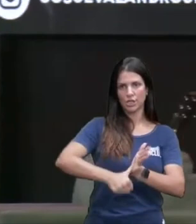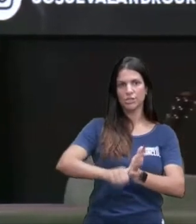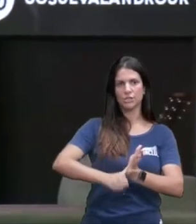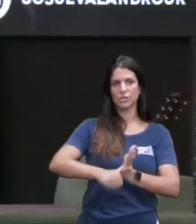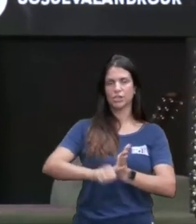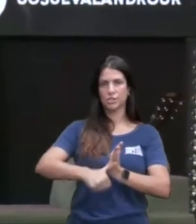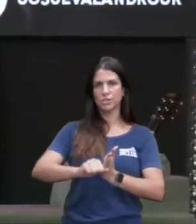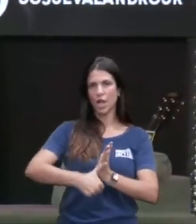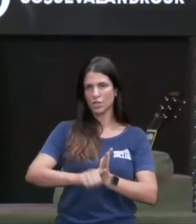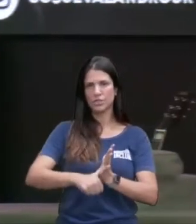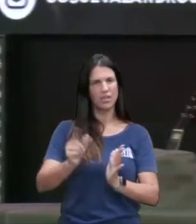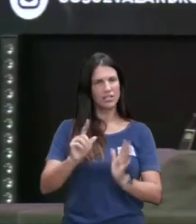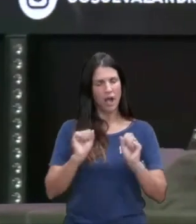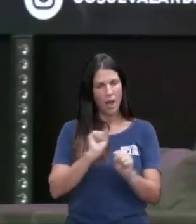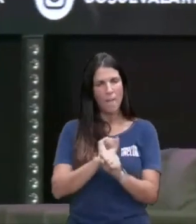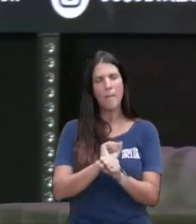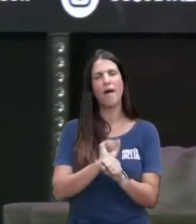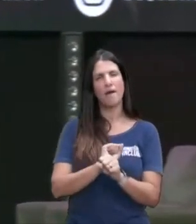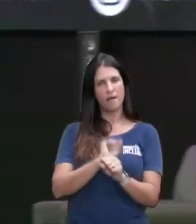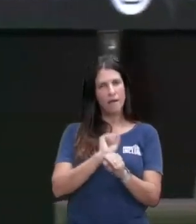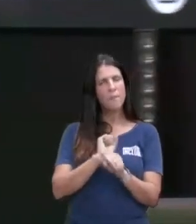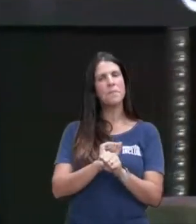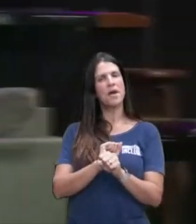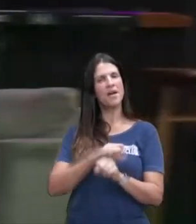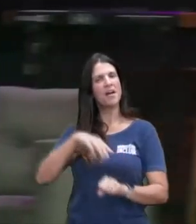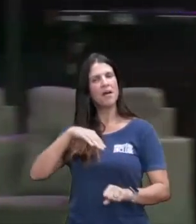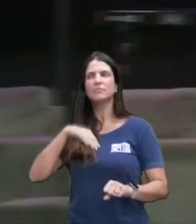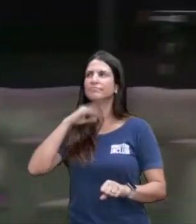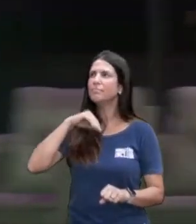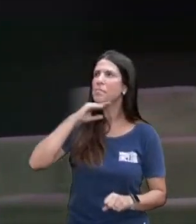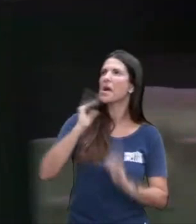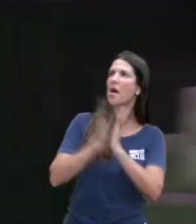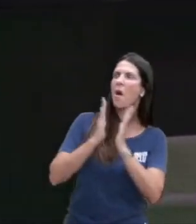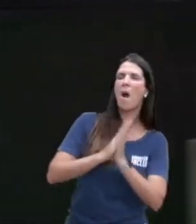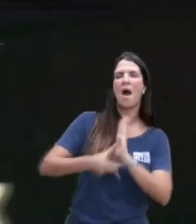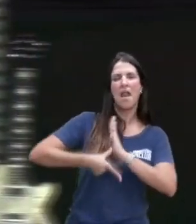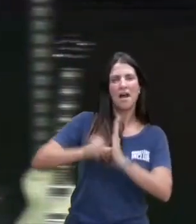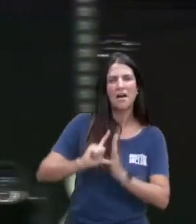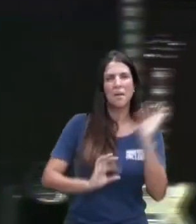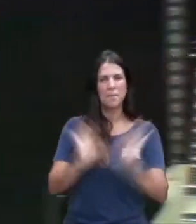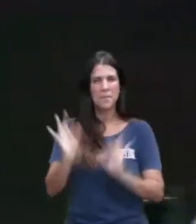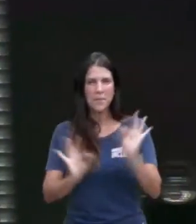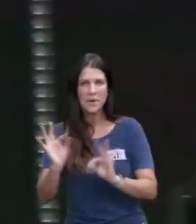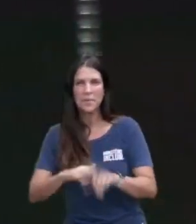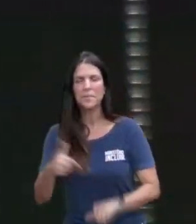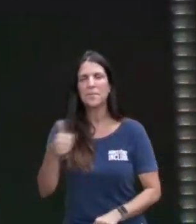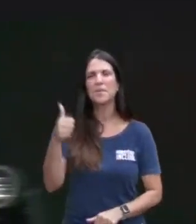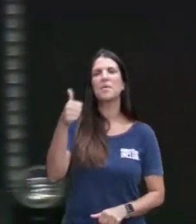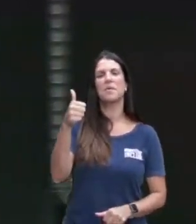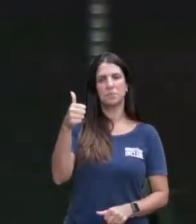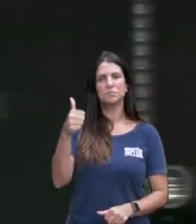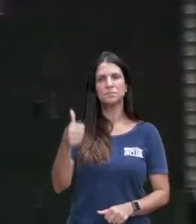então fazer uma sociedade com alguém que vale a pena então você não precisa abandonar sua igreja não você precisa ouvir as pessoas ouvir